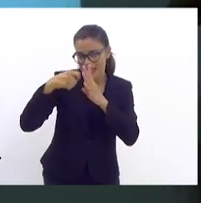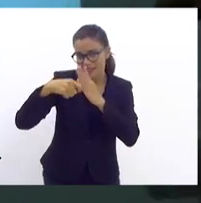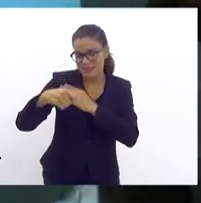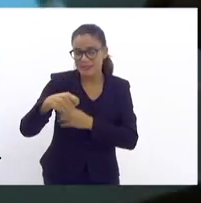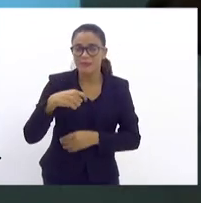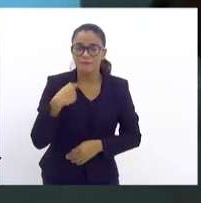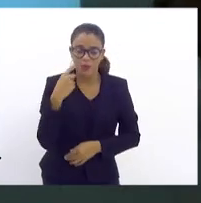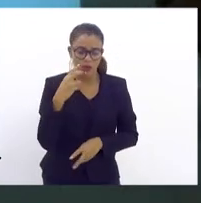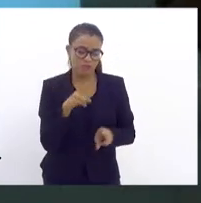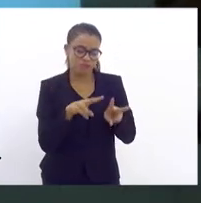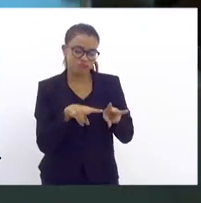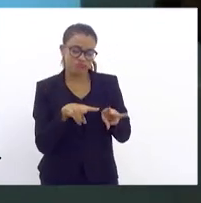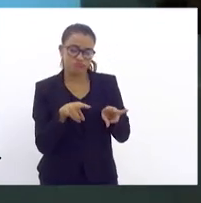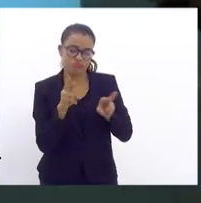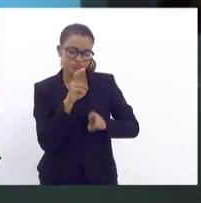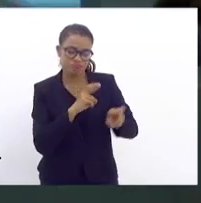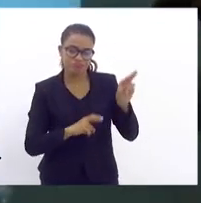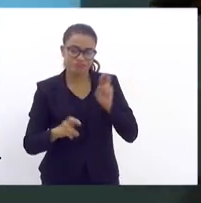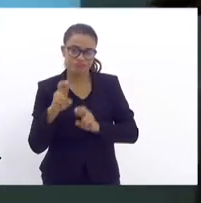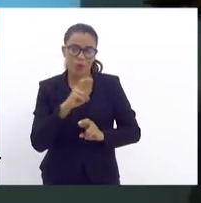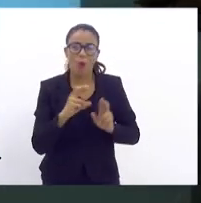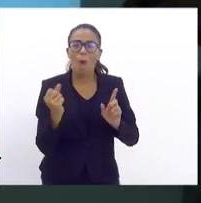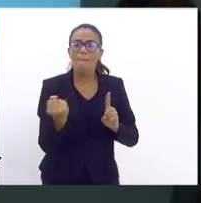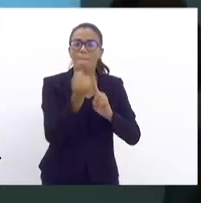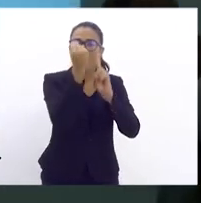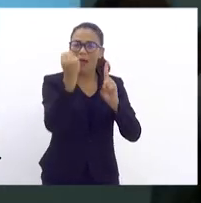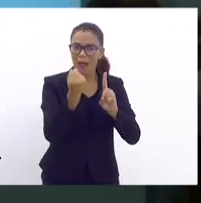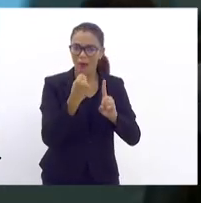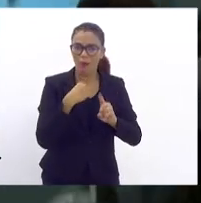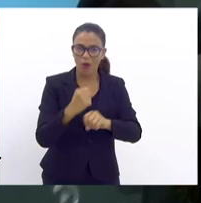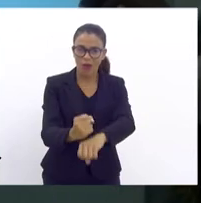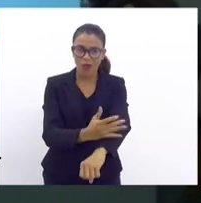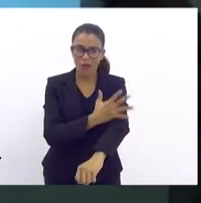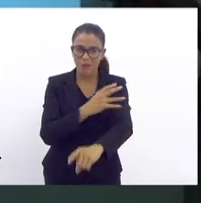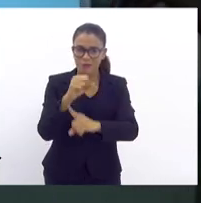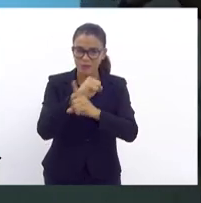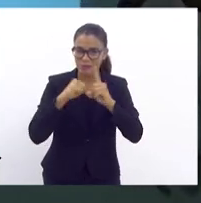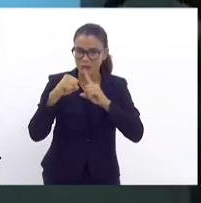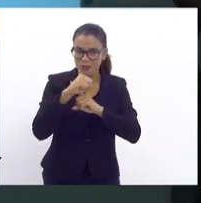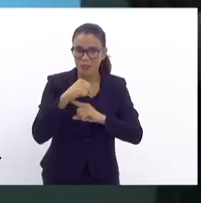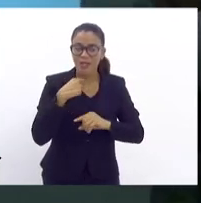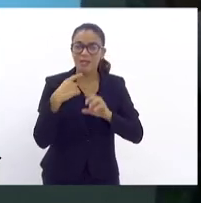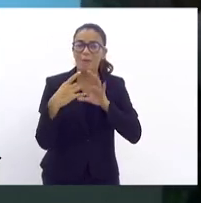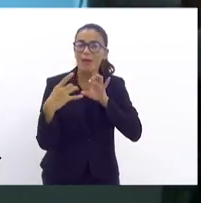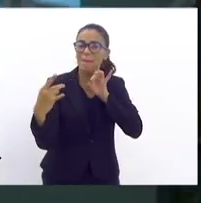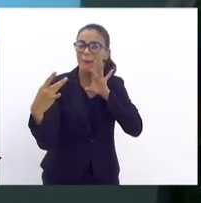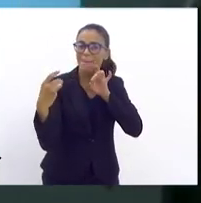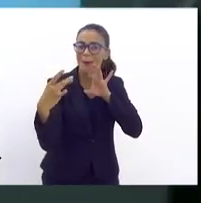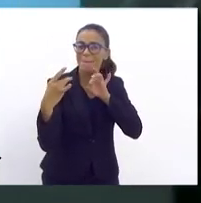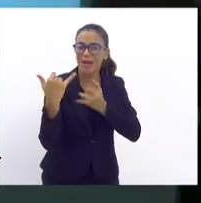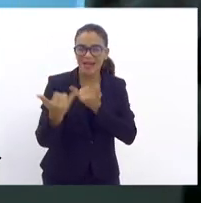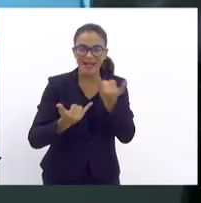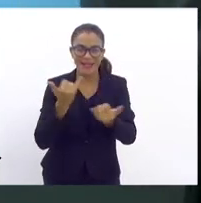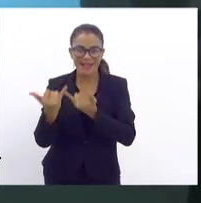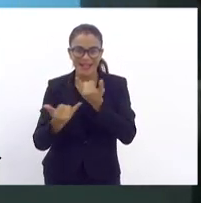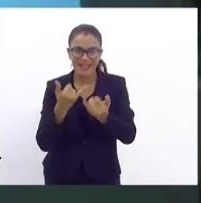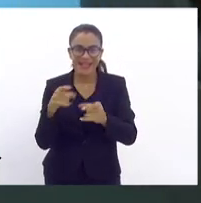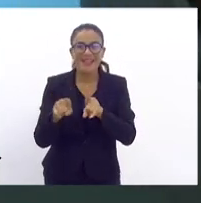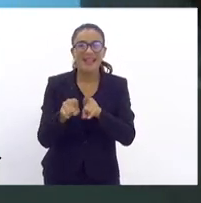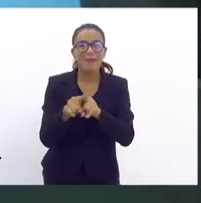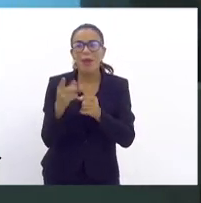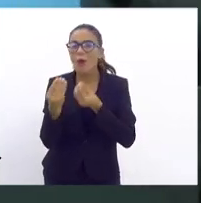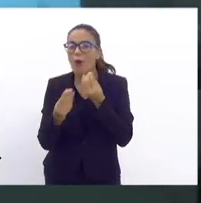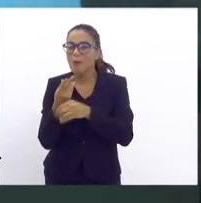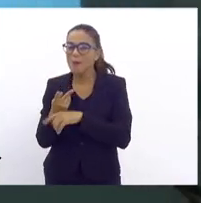vamos eh observar os Marcos tanto só se emocionais né A questão da imitação da brincadeira como ele busca as outras